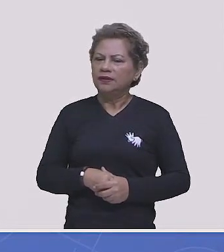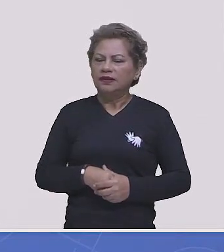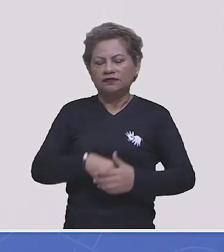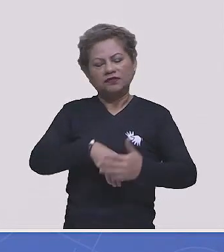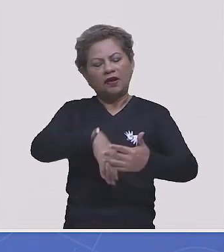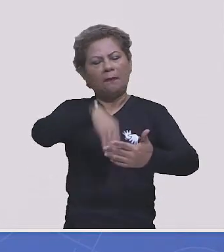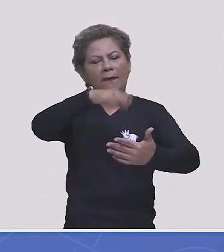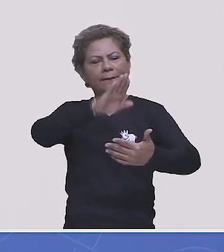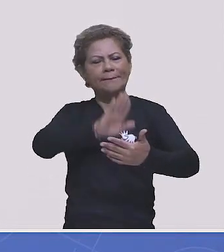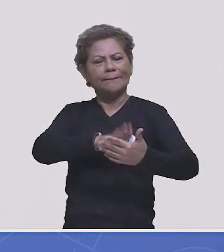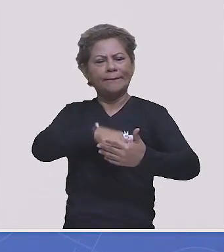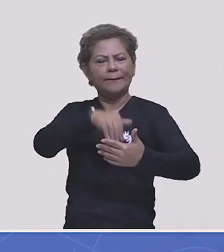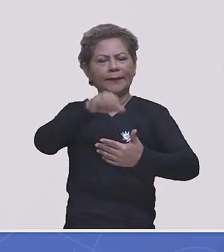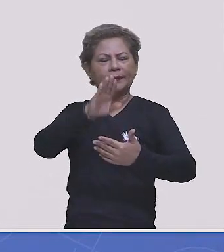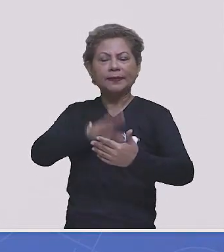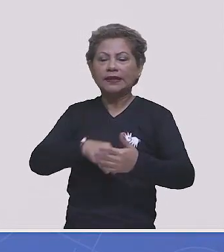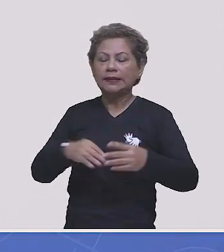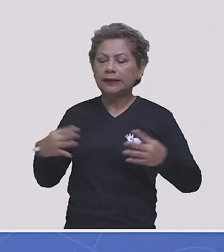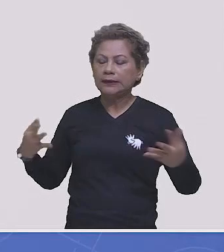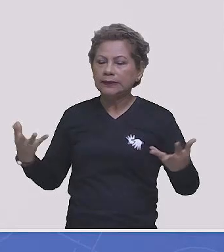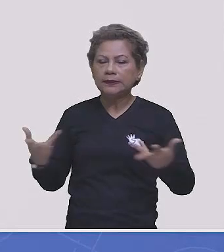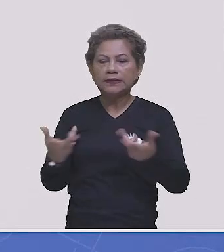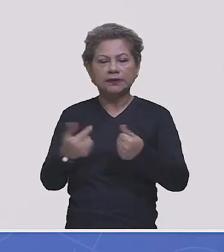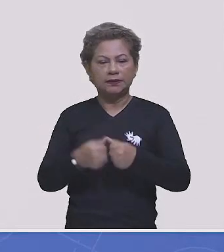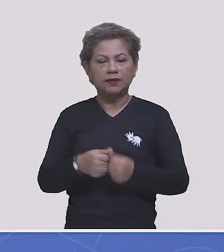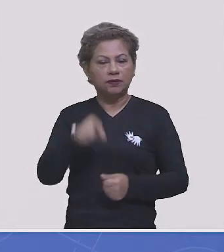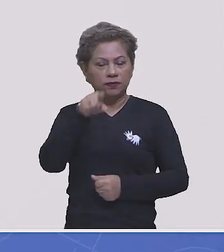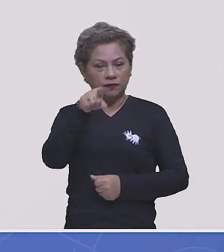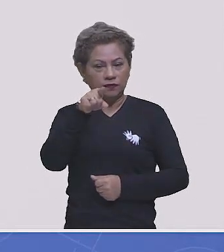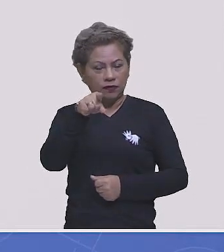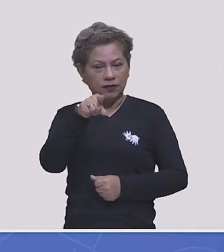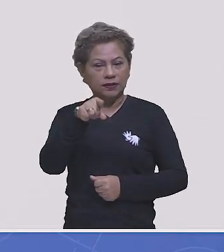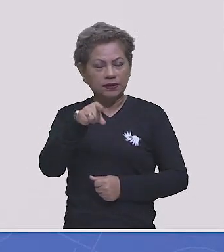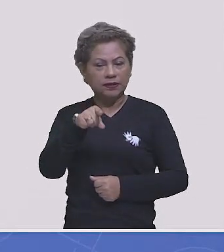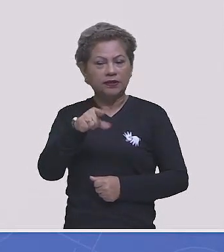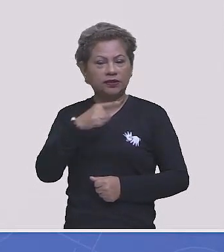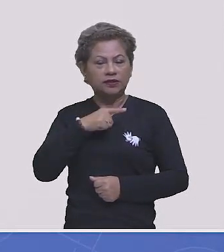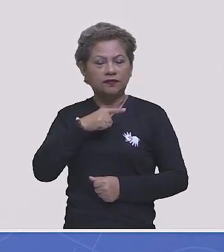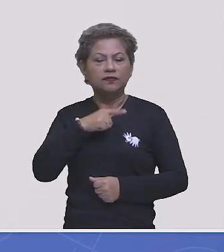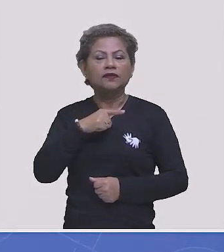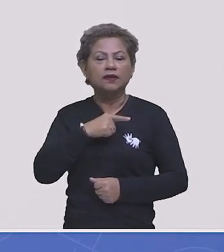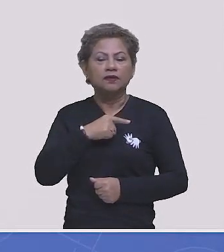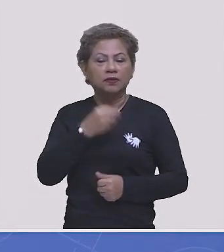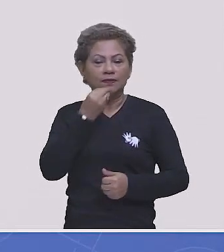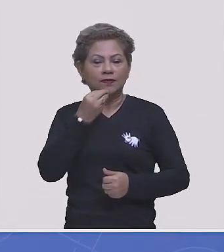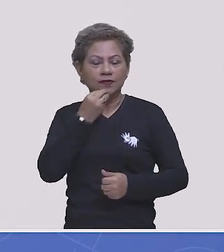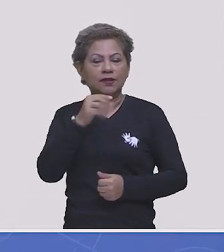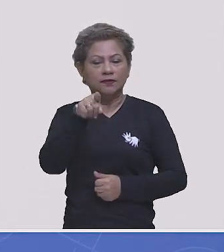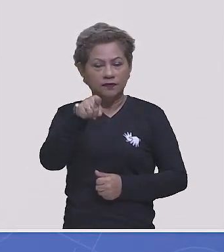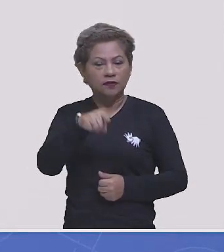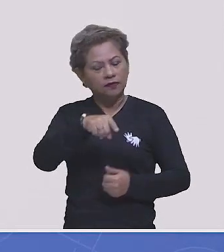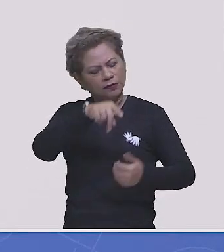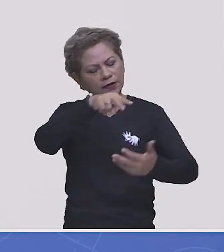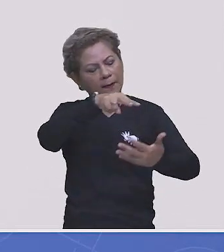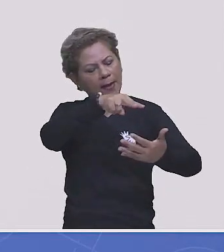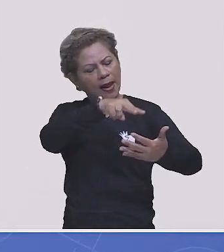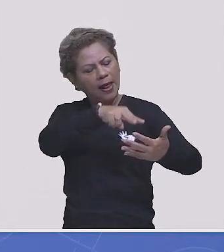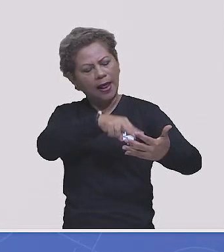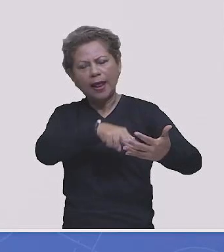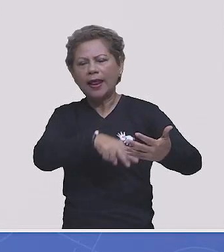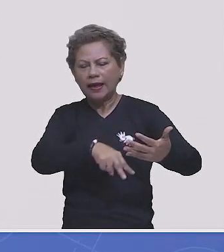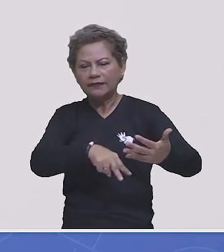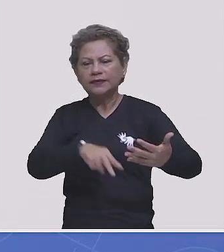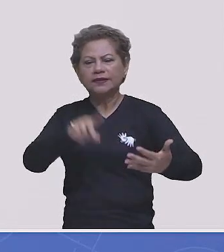forma. Certo? Essa lei da frontalidade, quando vocês tiverem uma folguinha, dá um Google, coloca aí pintura egípcia. Vocês vão ver várias